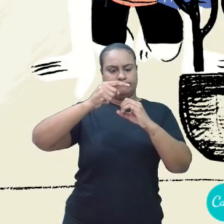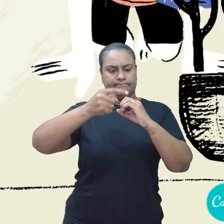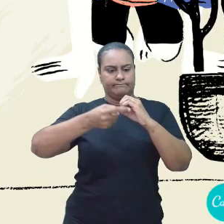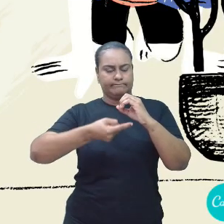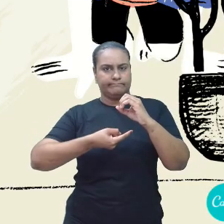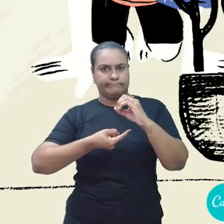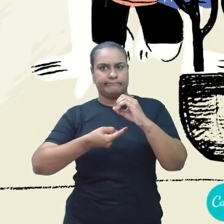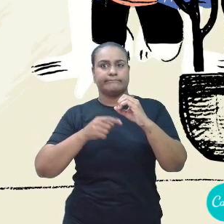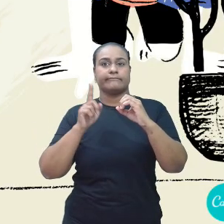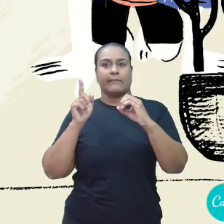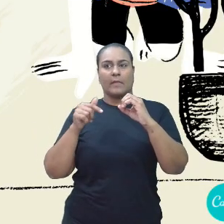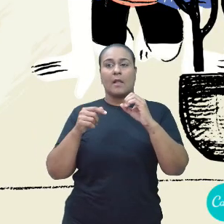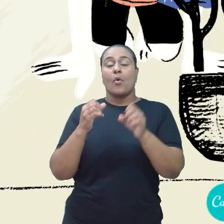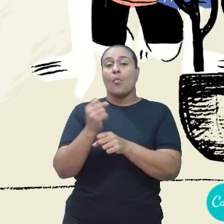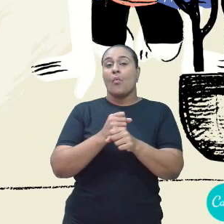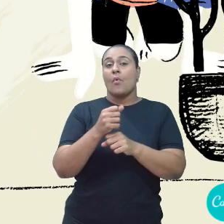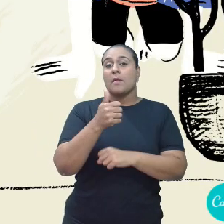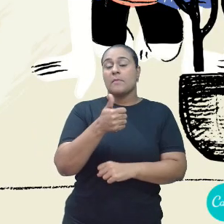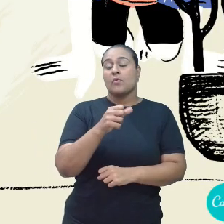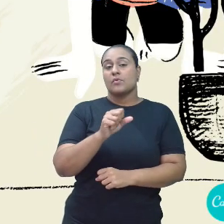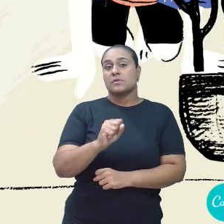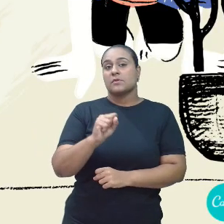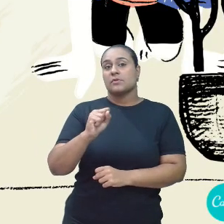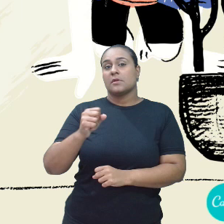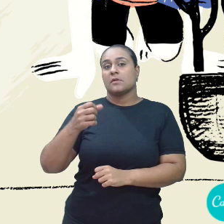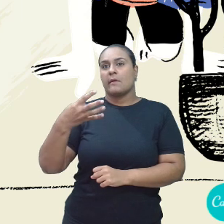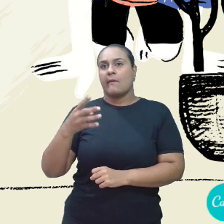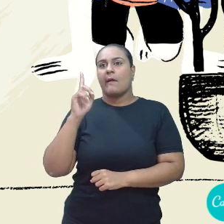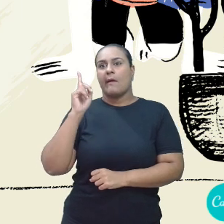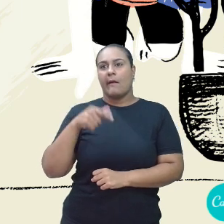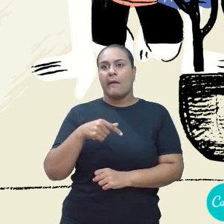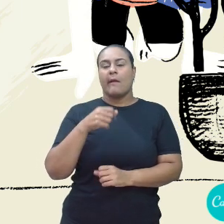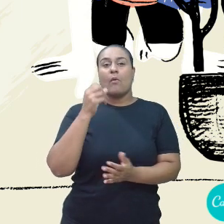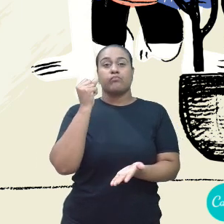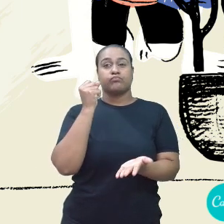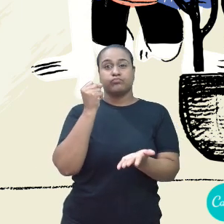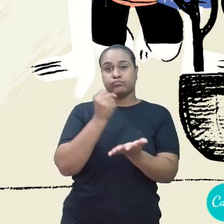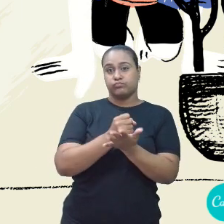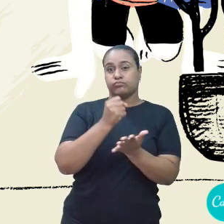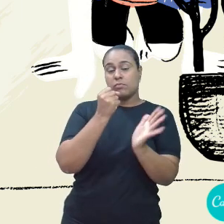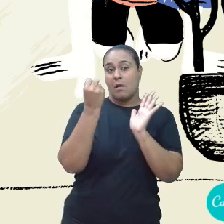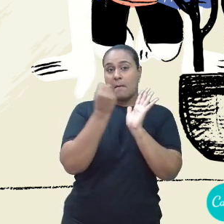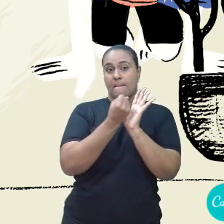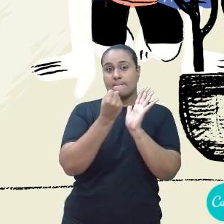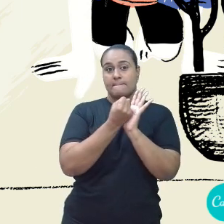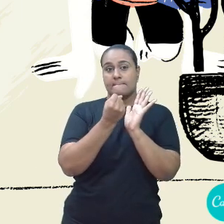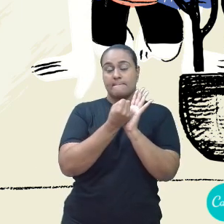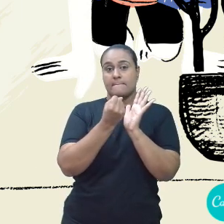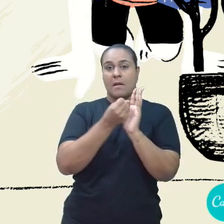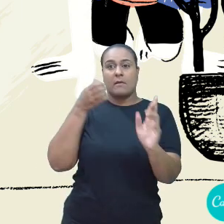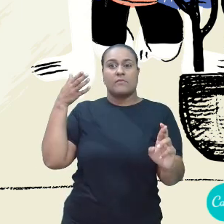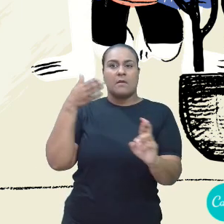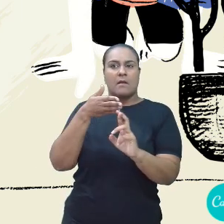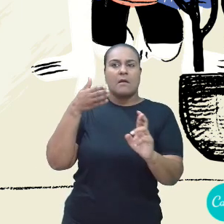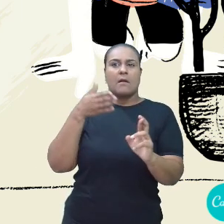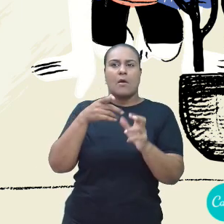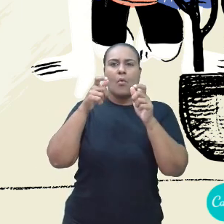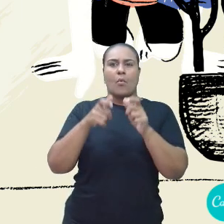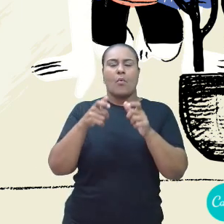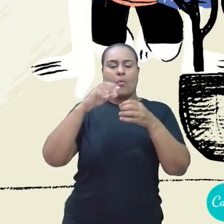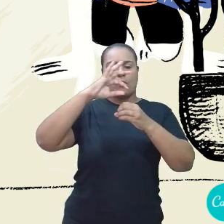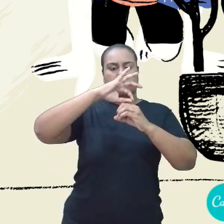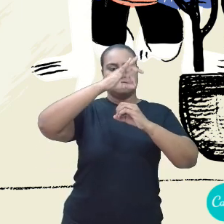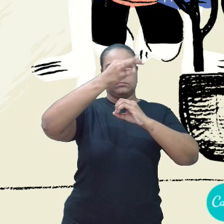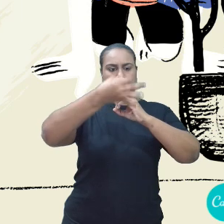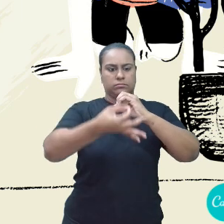Greenwich, desde o ano de 1984, é considerado marco zero da referência na medição das longitudes do